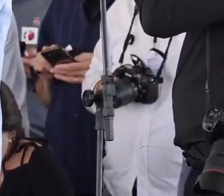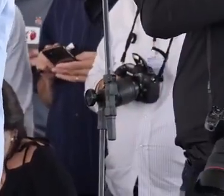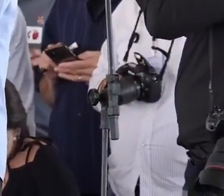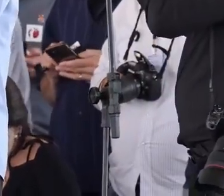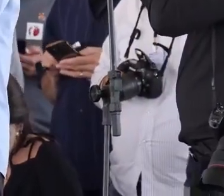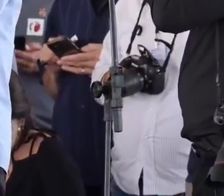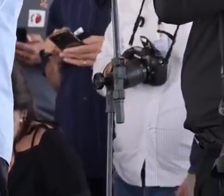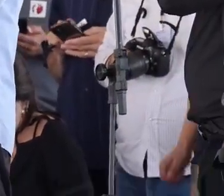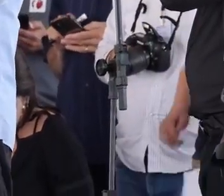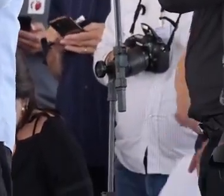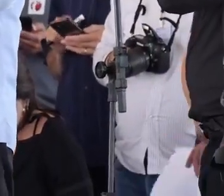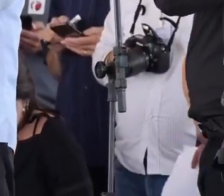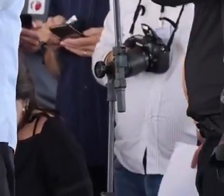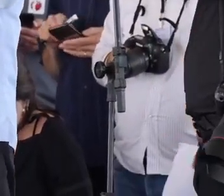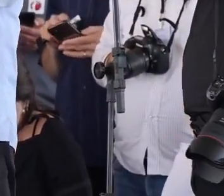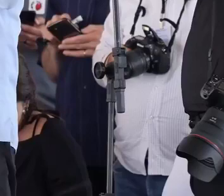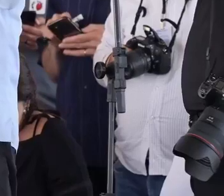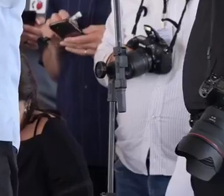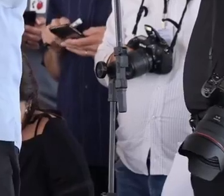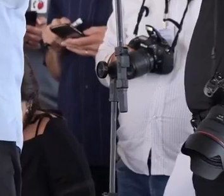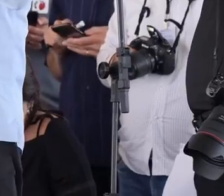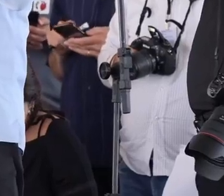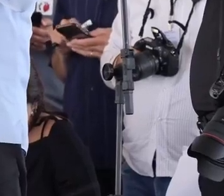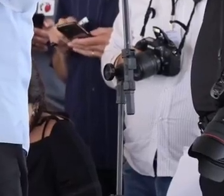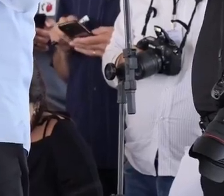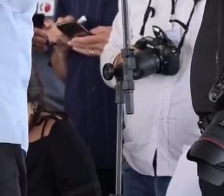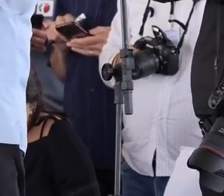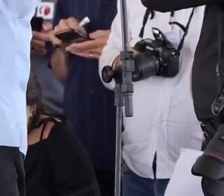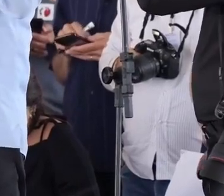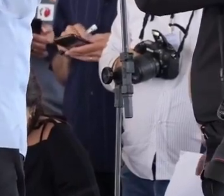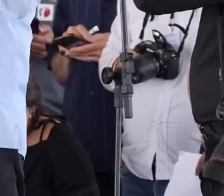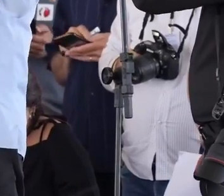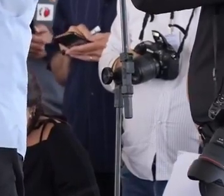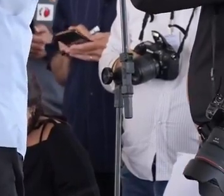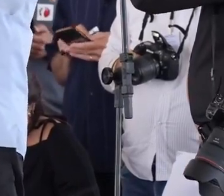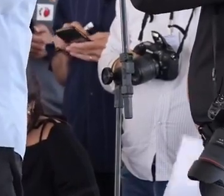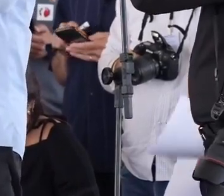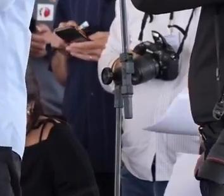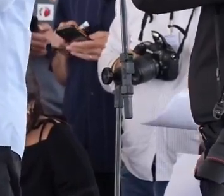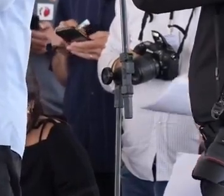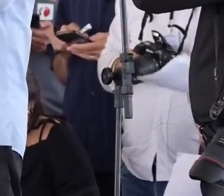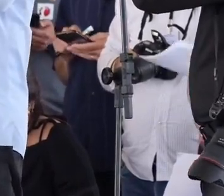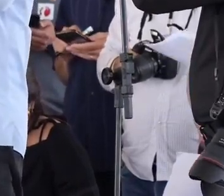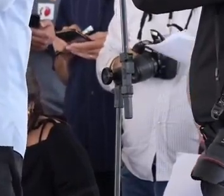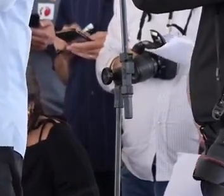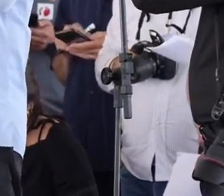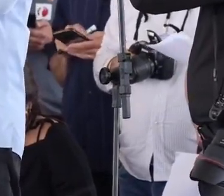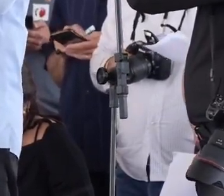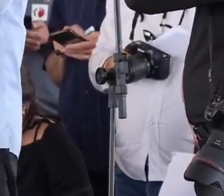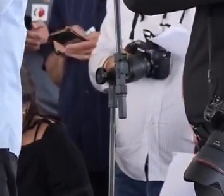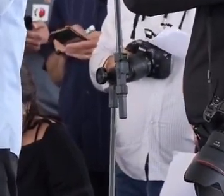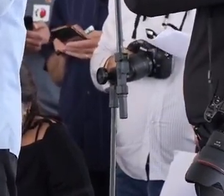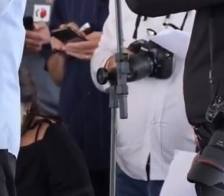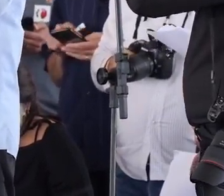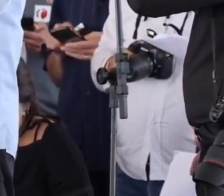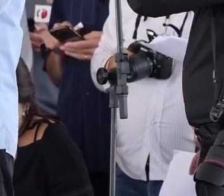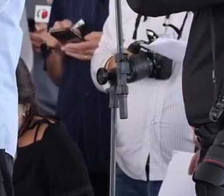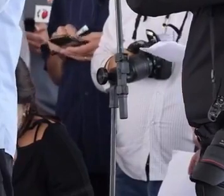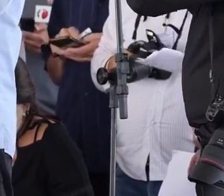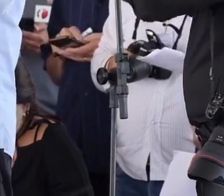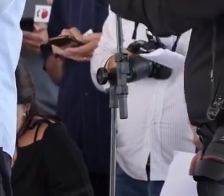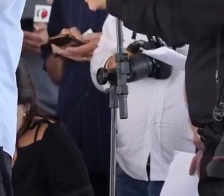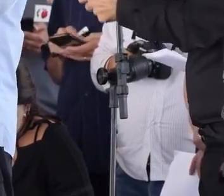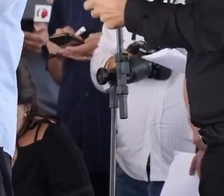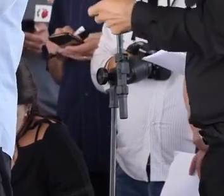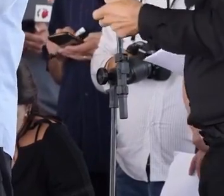os brasileiros, na história do Brasil, nenhum presidente deu. E olha, eu vou dizer para